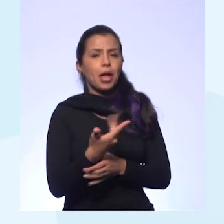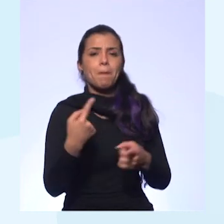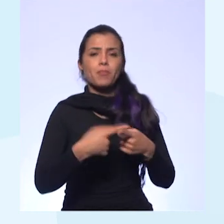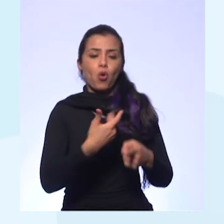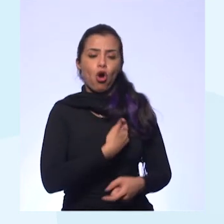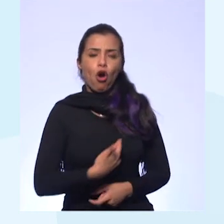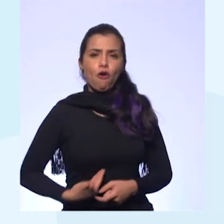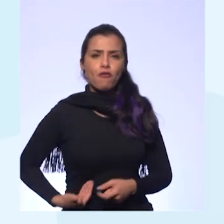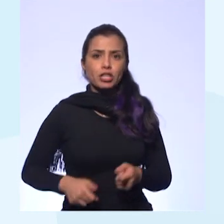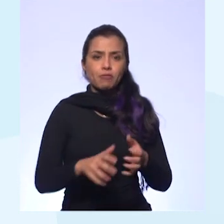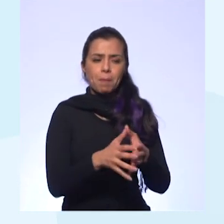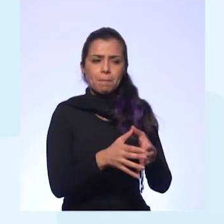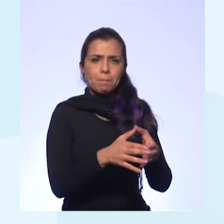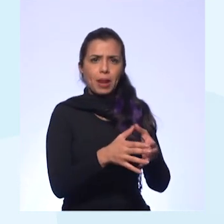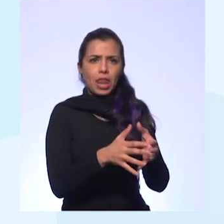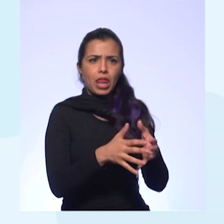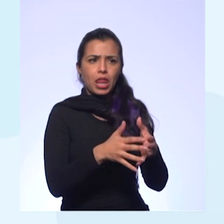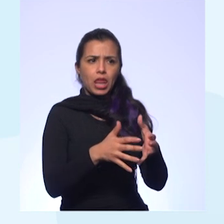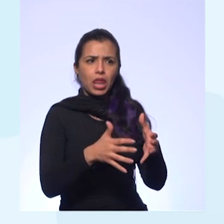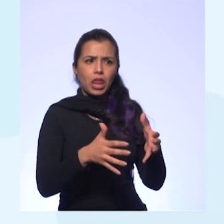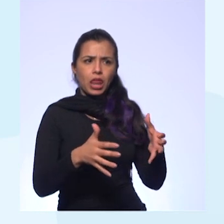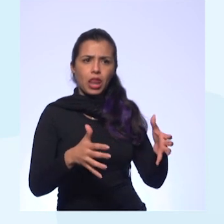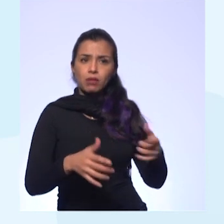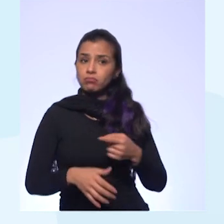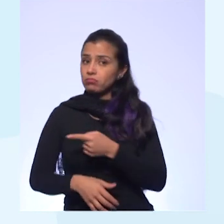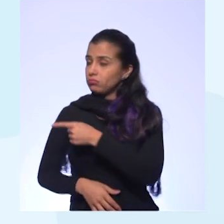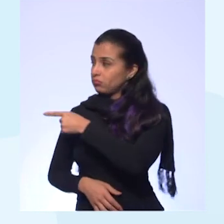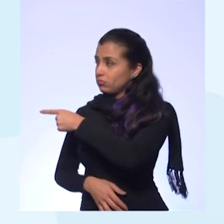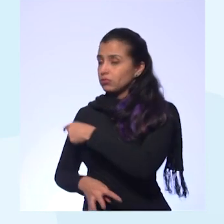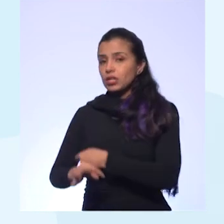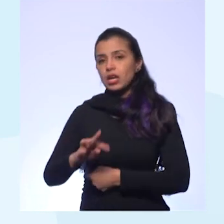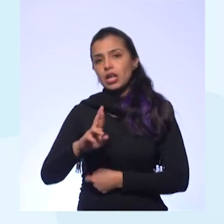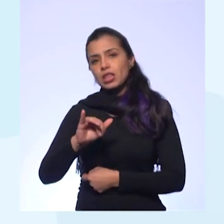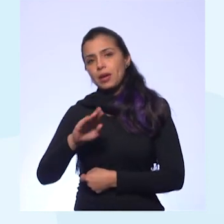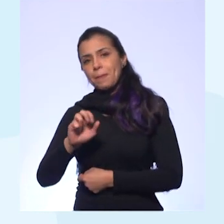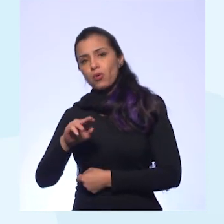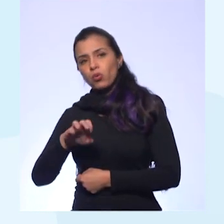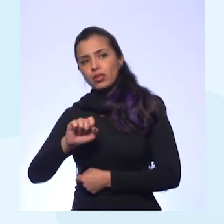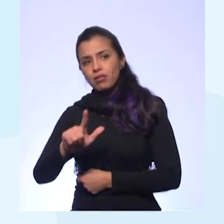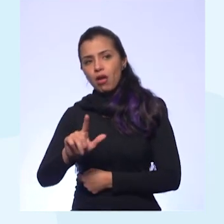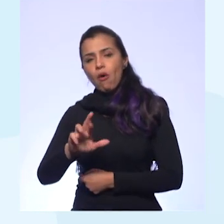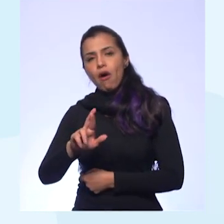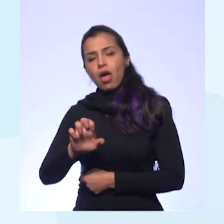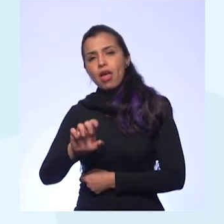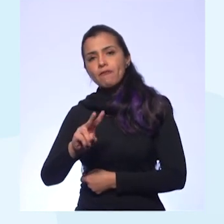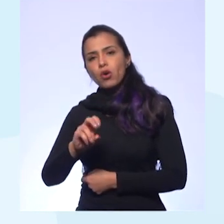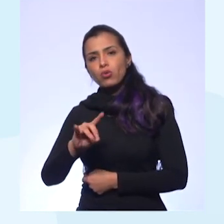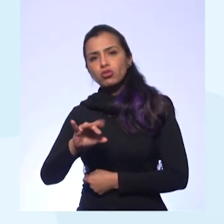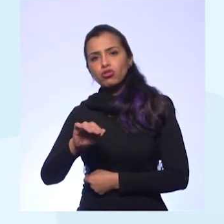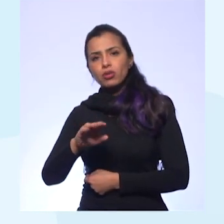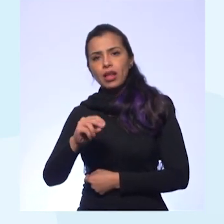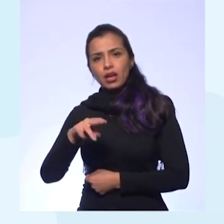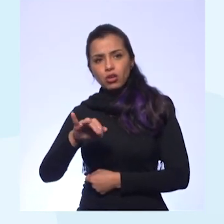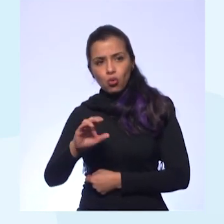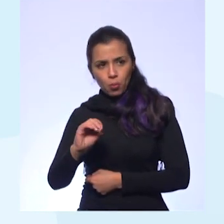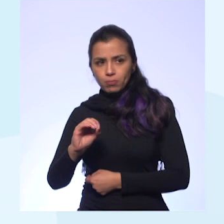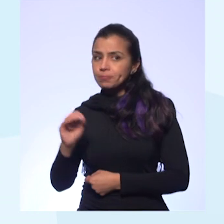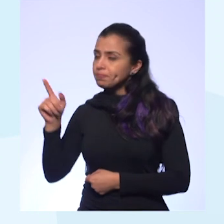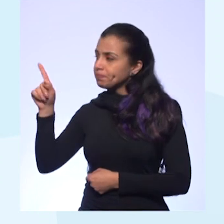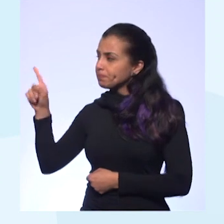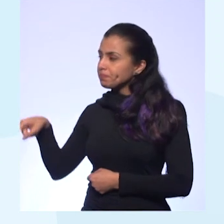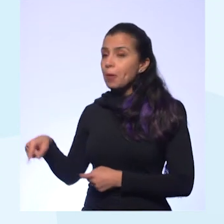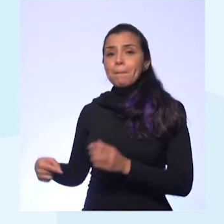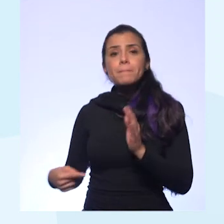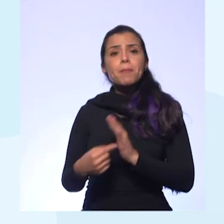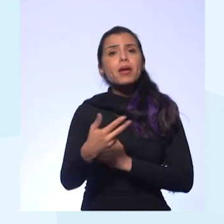se popularizando, é o Tribunal Revolucionário. Então, primeira medida desse tribunal, alistamento